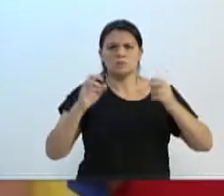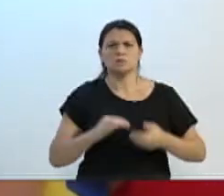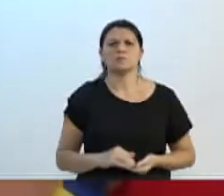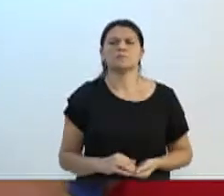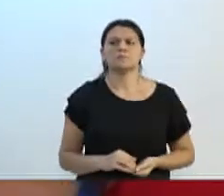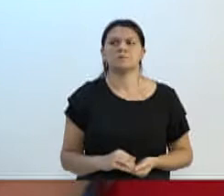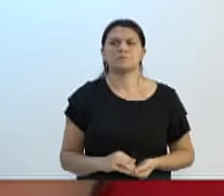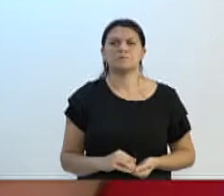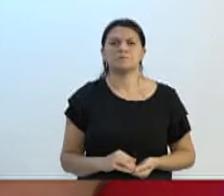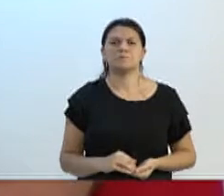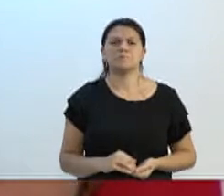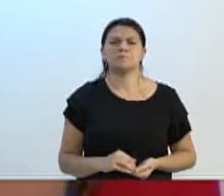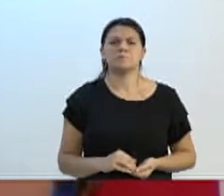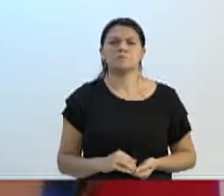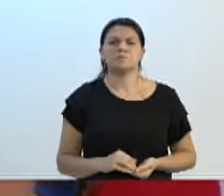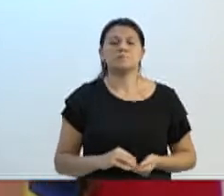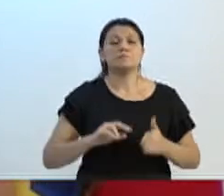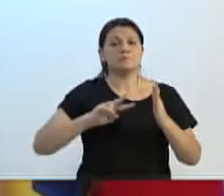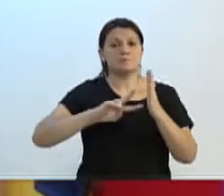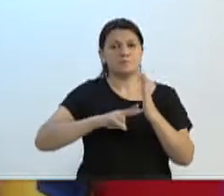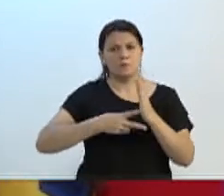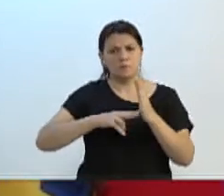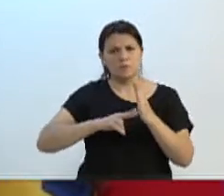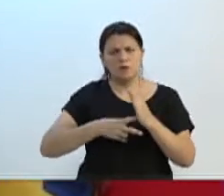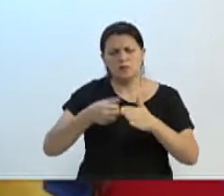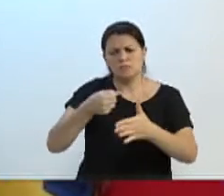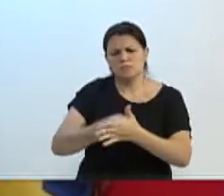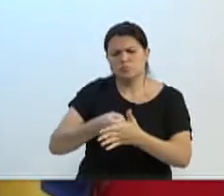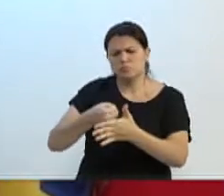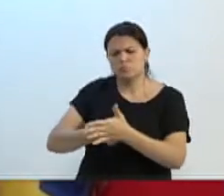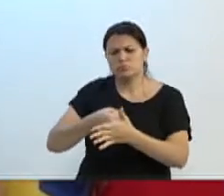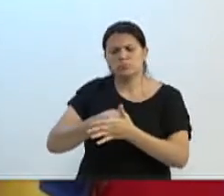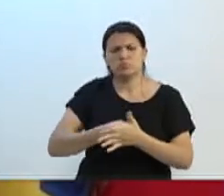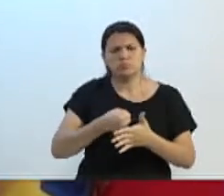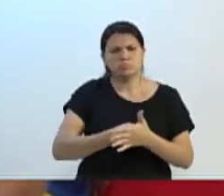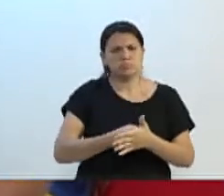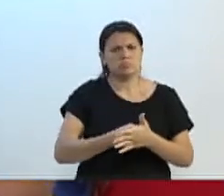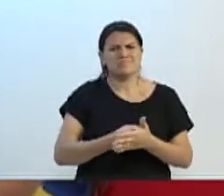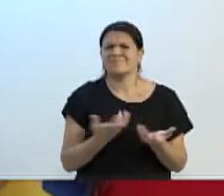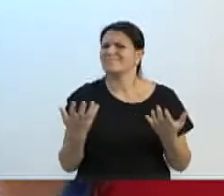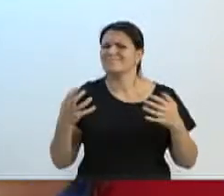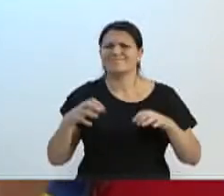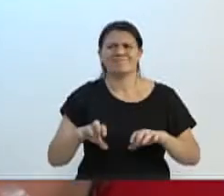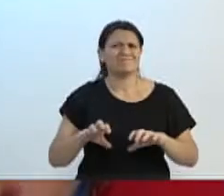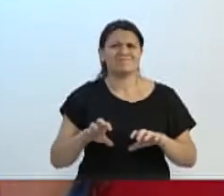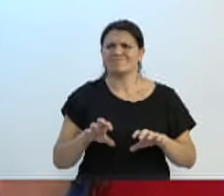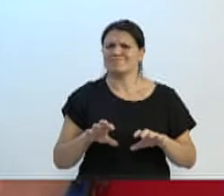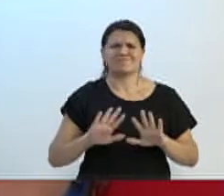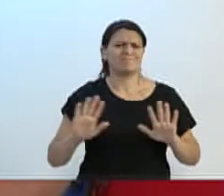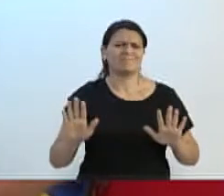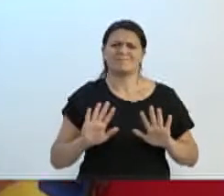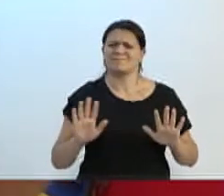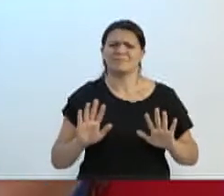sindicato, nessas cobranças que tem feito, não quer, em hipótese alguma,